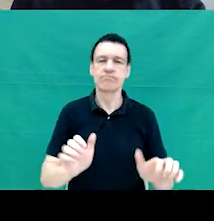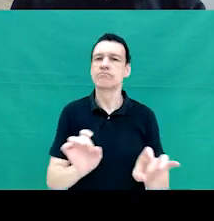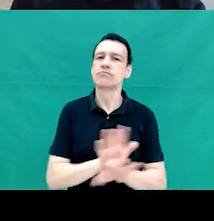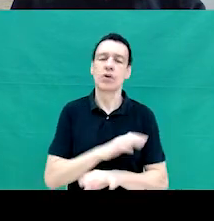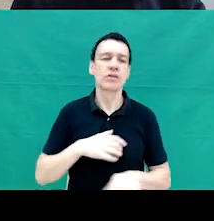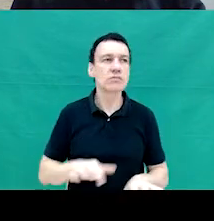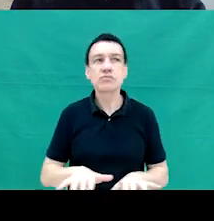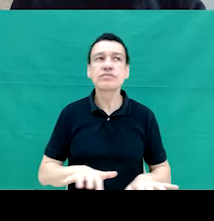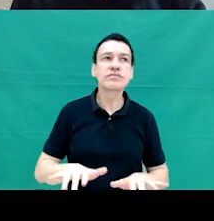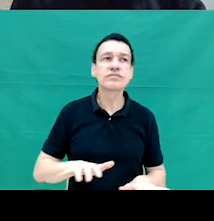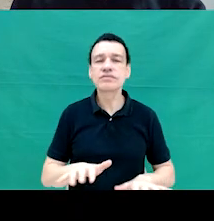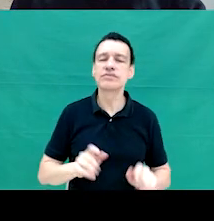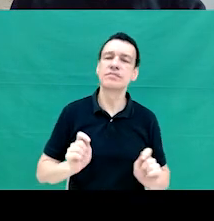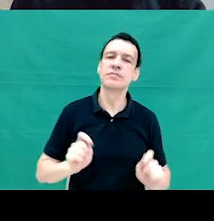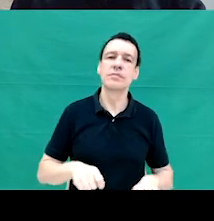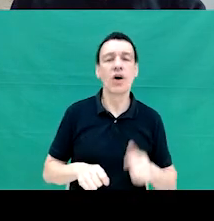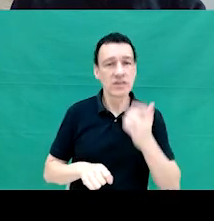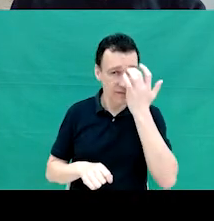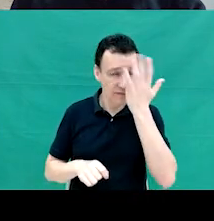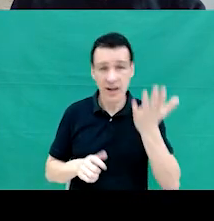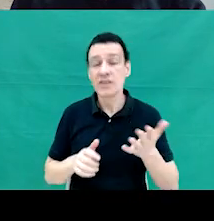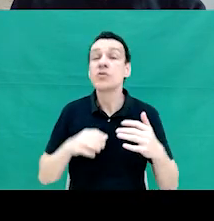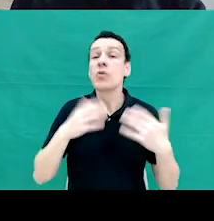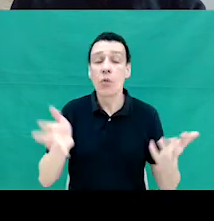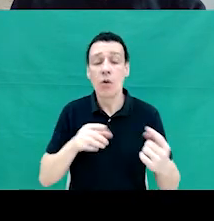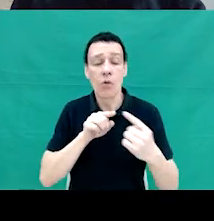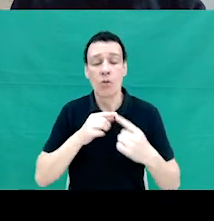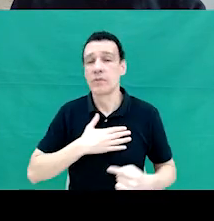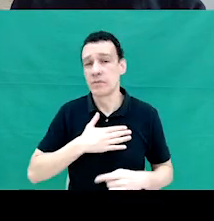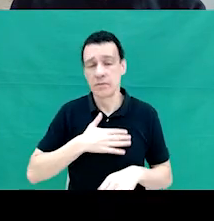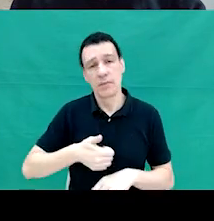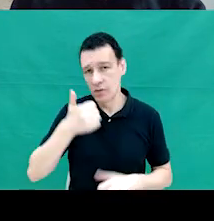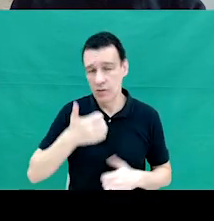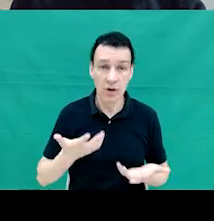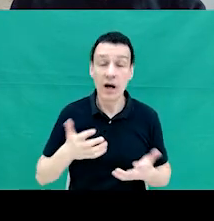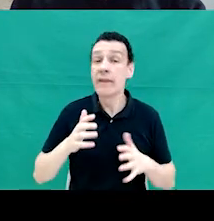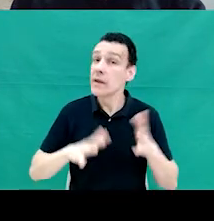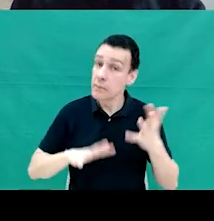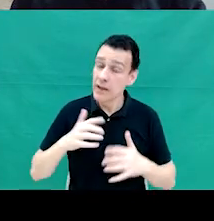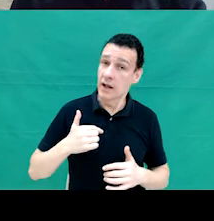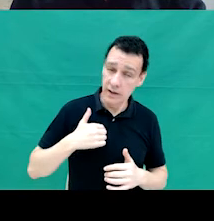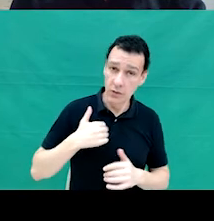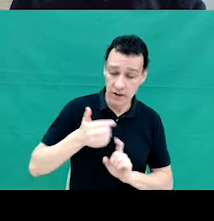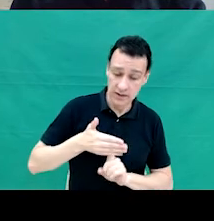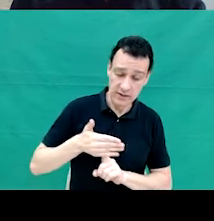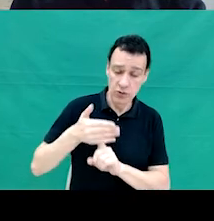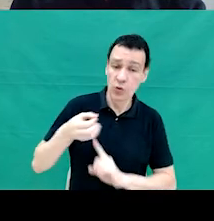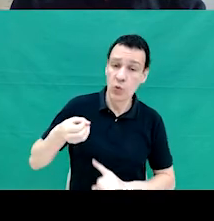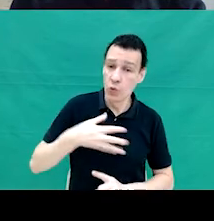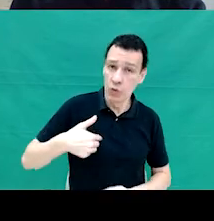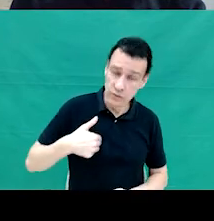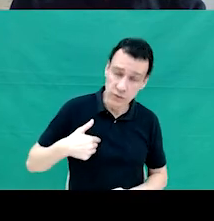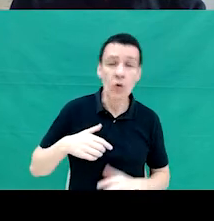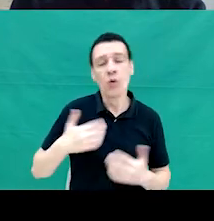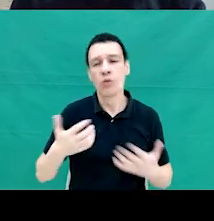mais adequada, quer ele seja um iniciante em tecnologia, quer ele seja mais avançado.